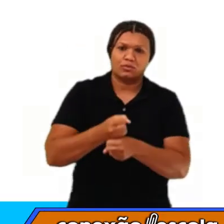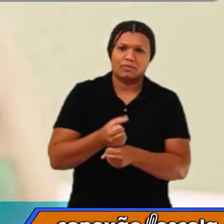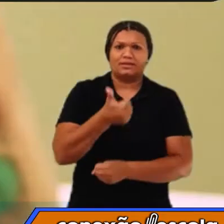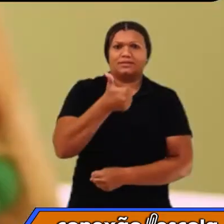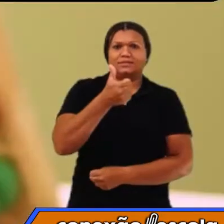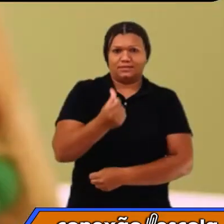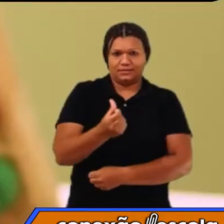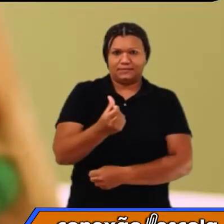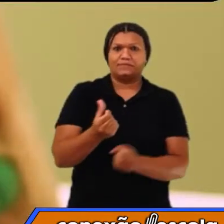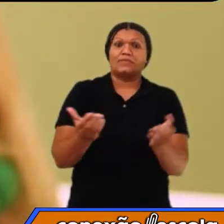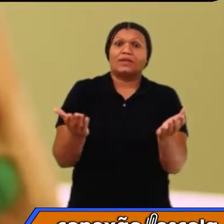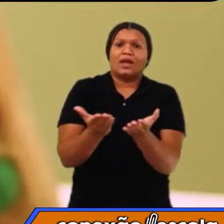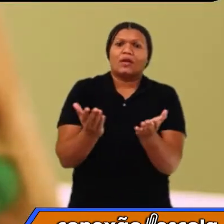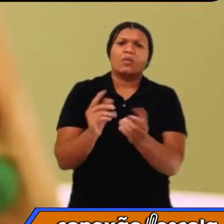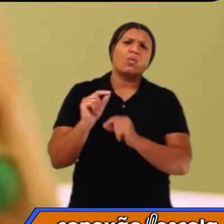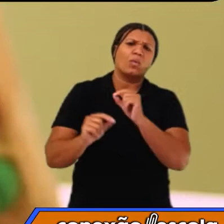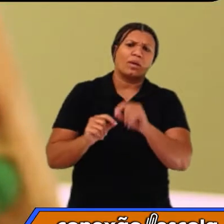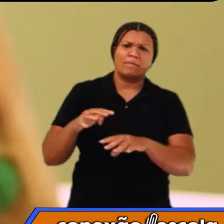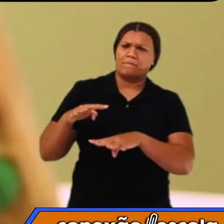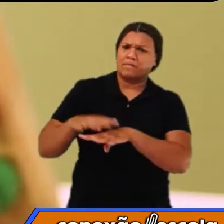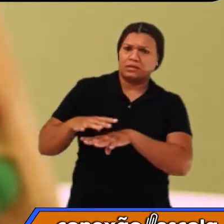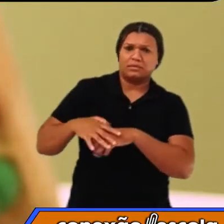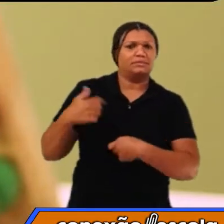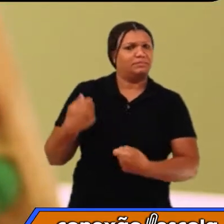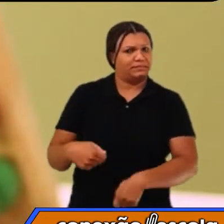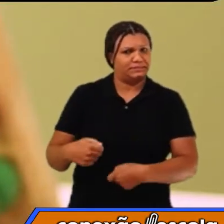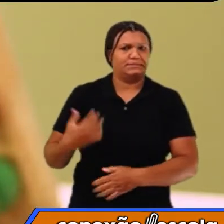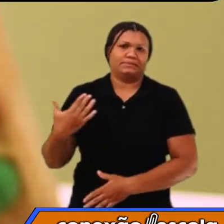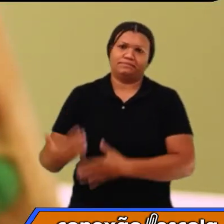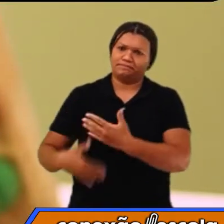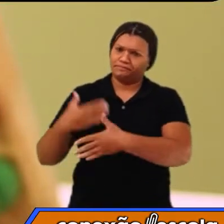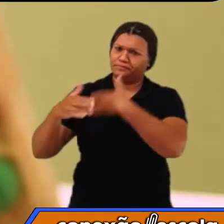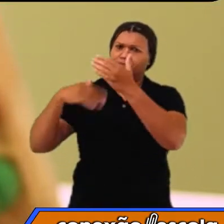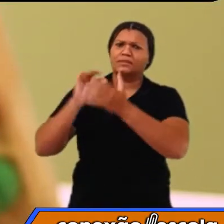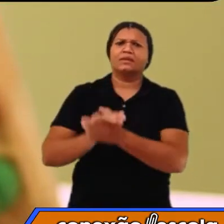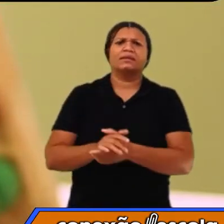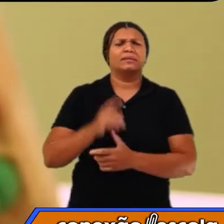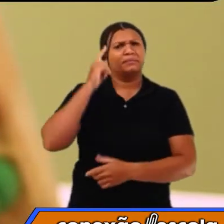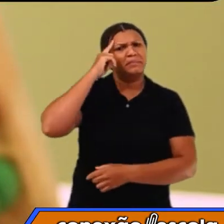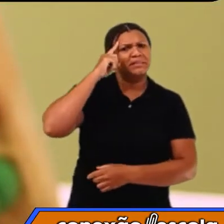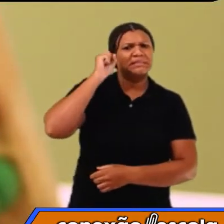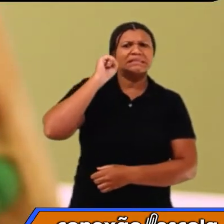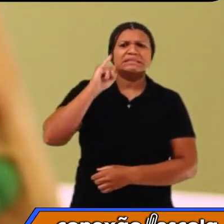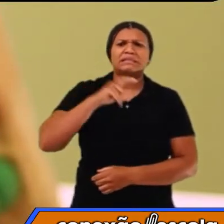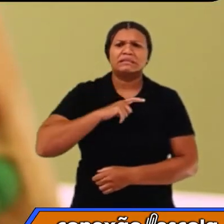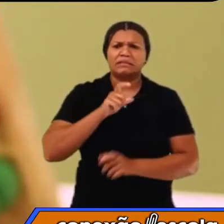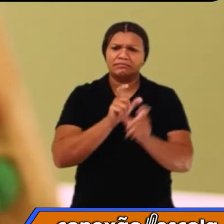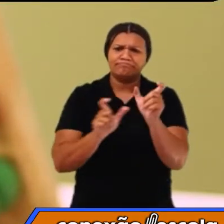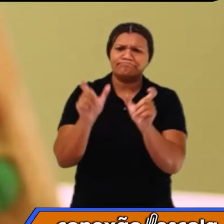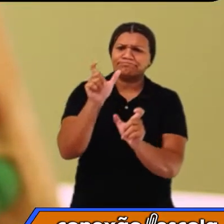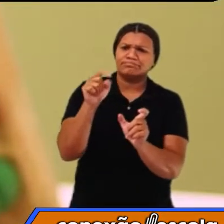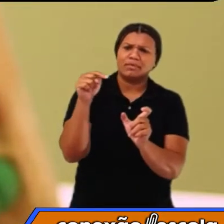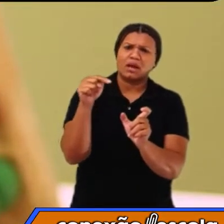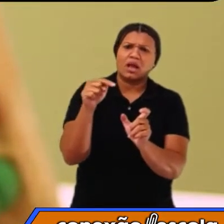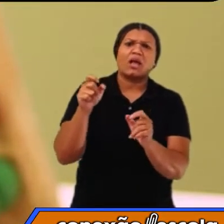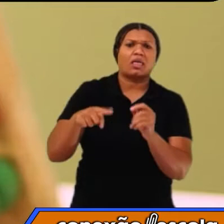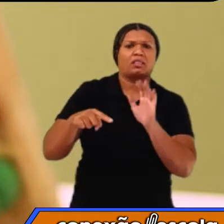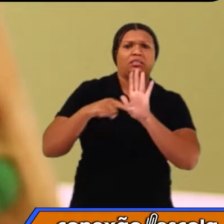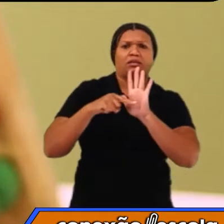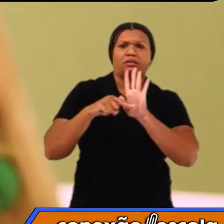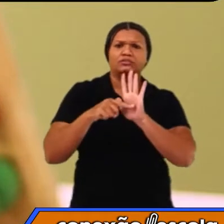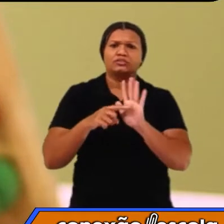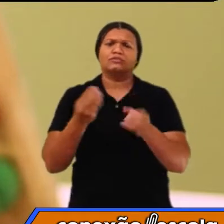precisa né evoluir né mas é mais precisa evoluir a floresta expoente negativo o que que nós temos que fazer